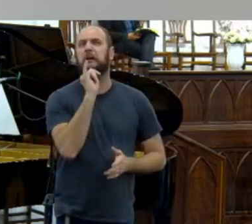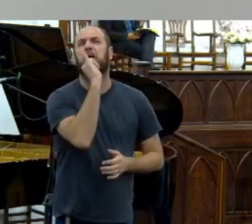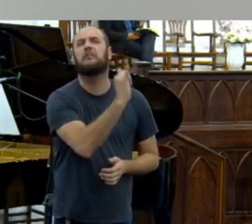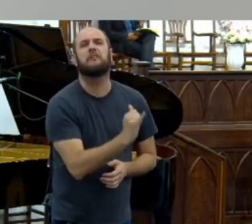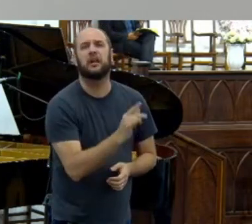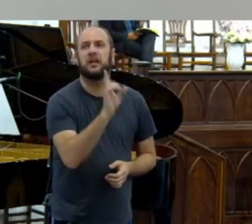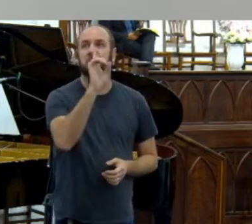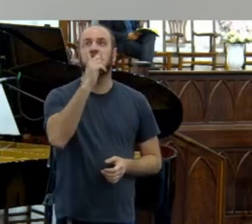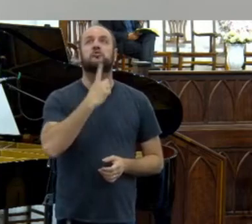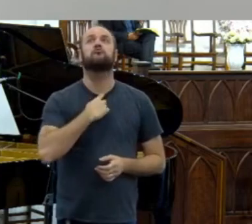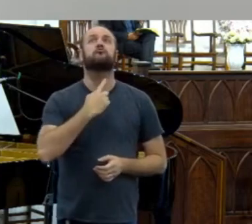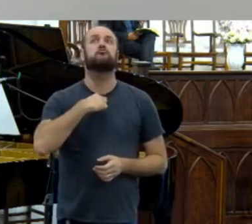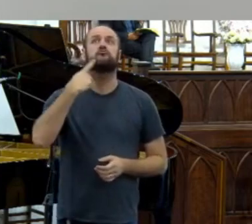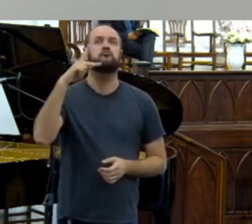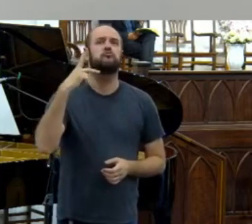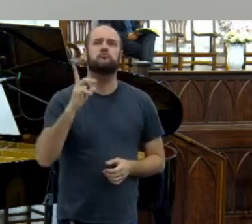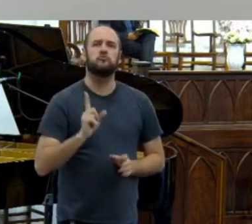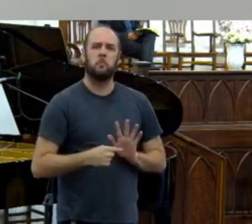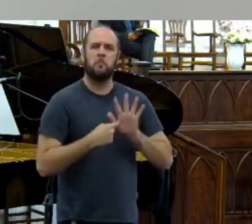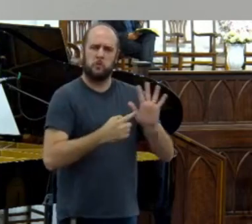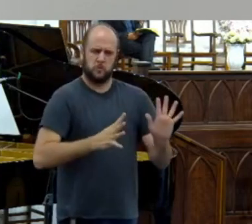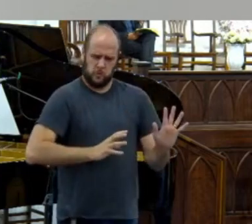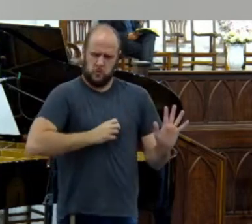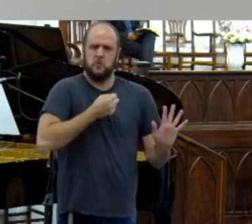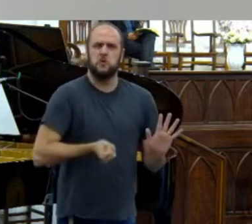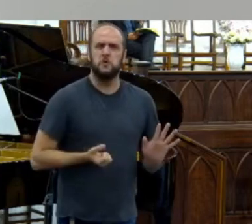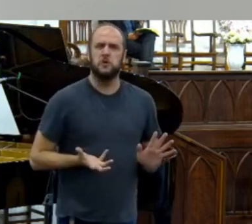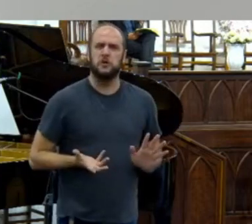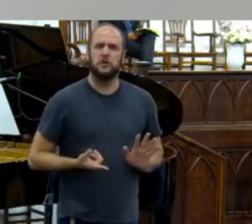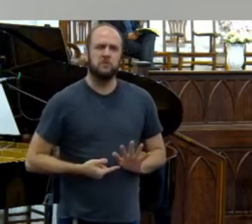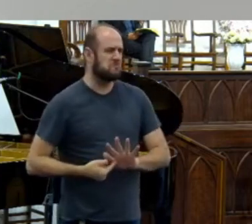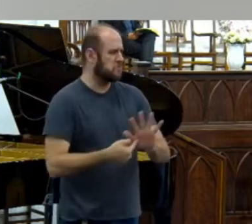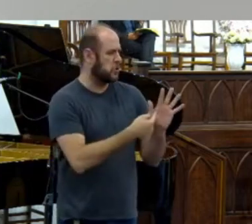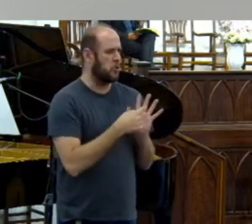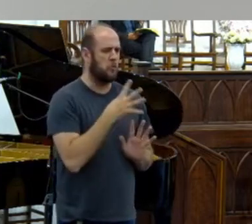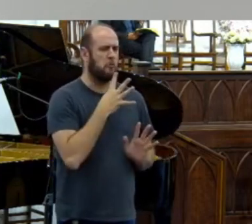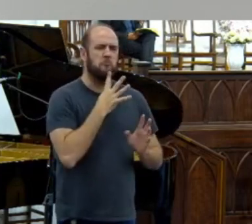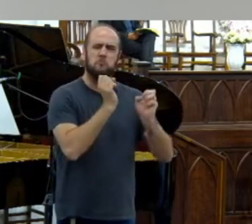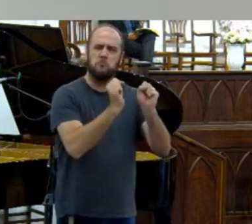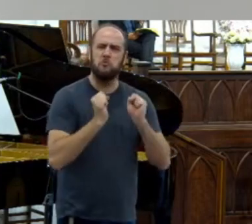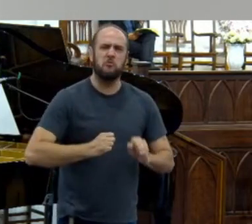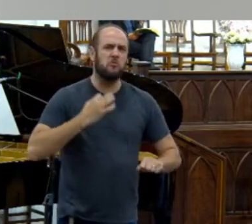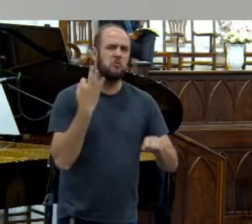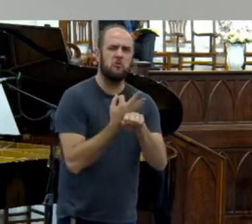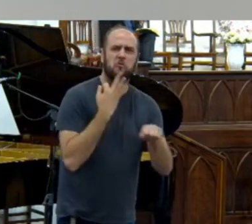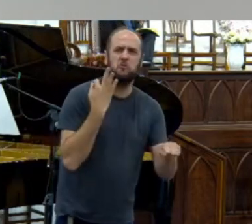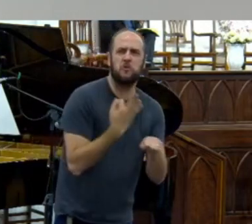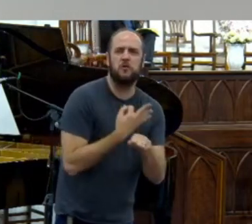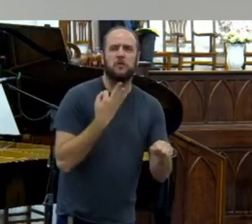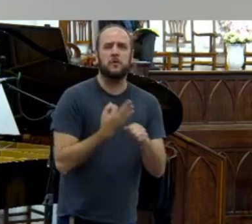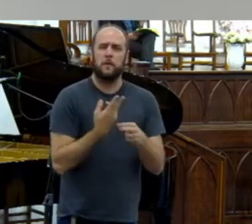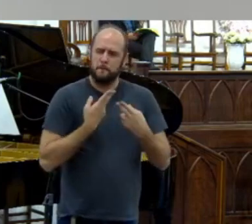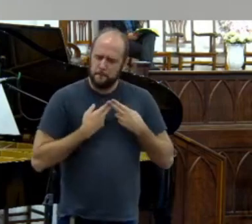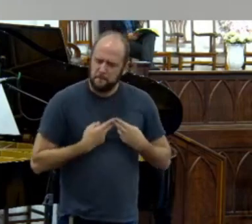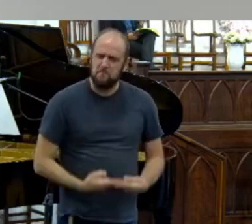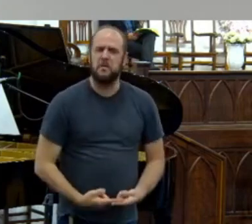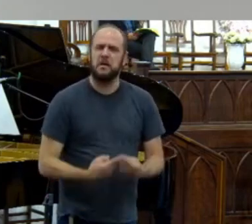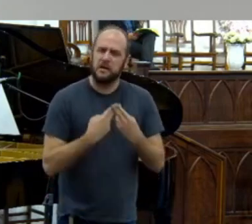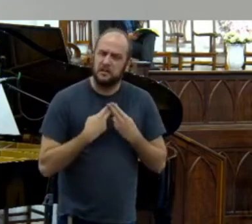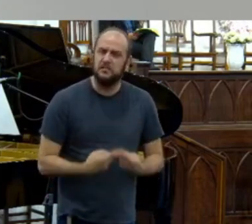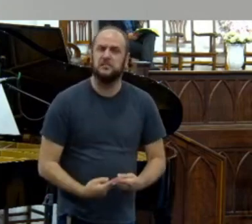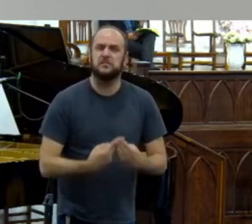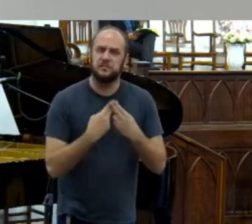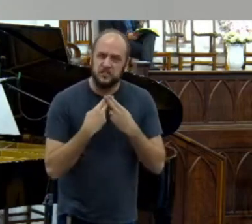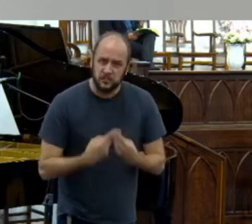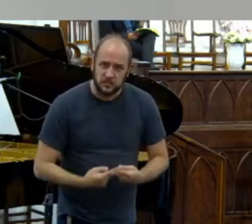se Deus, querendo mostrar a sua ira e dar a conhecer o seu poder, suportou com muita longanimidade